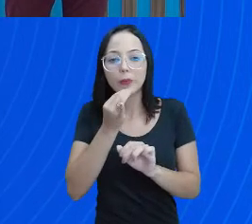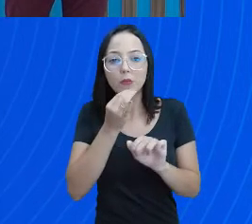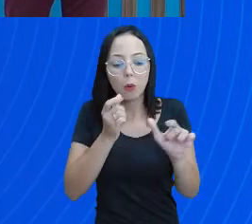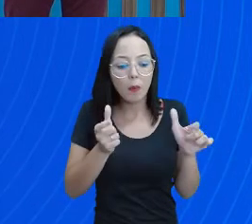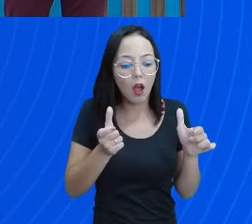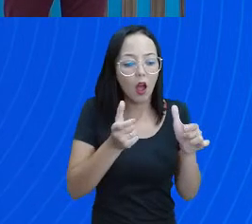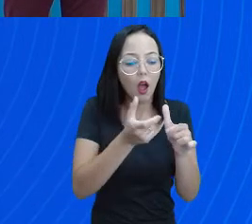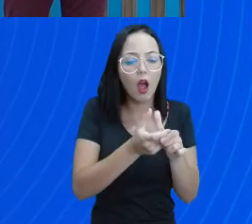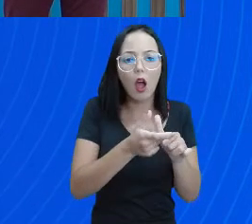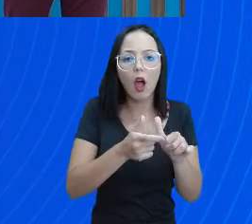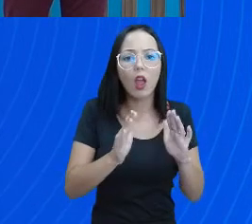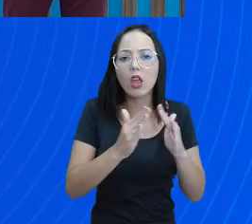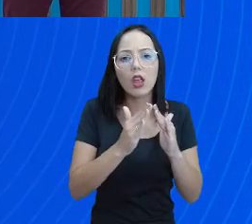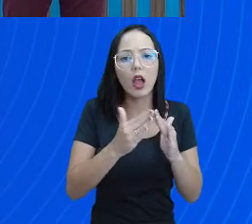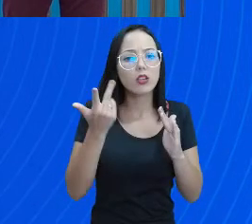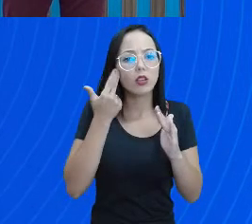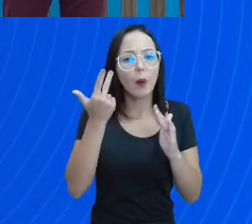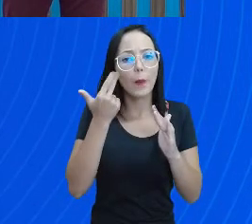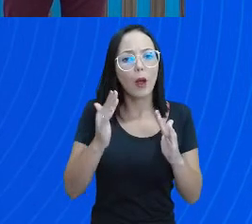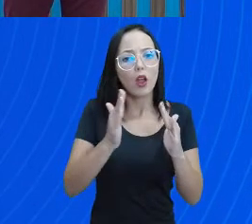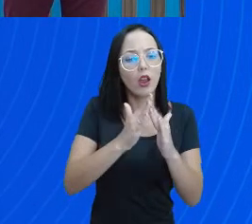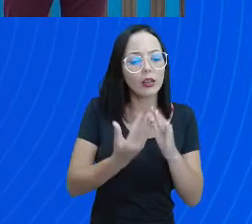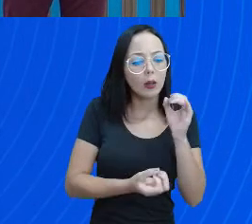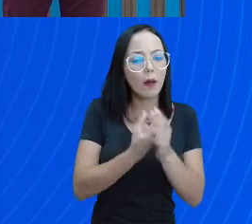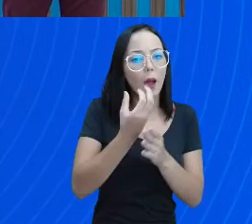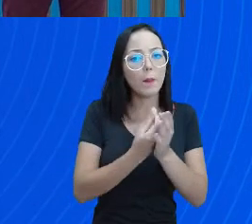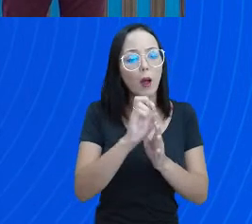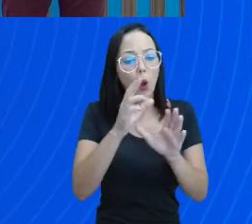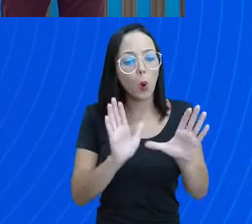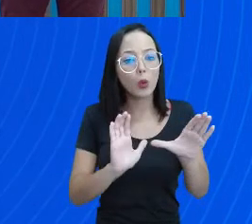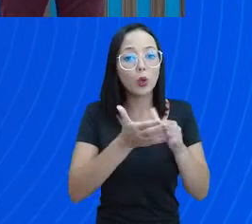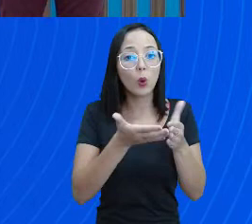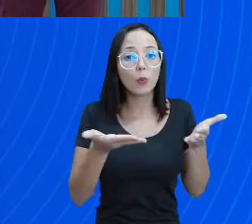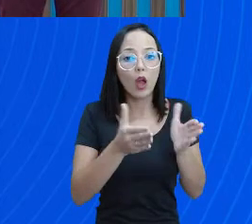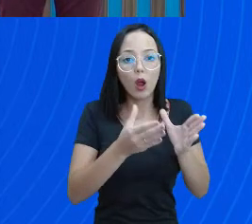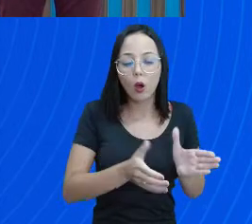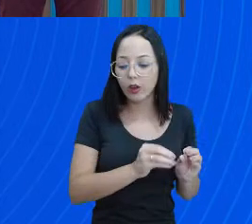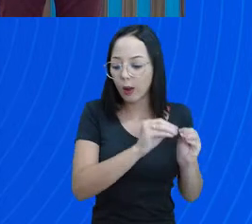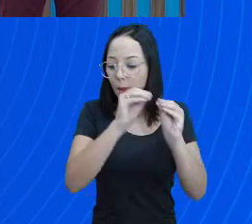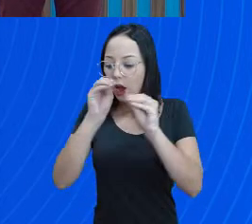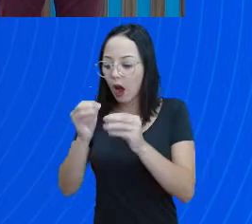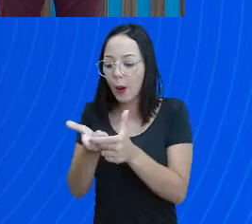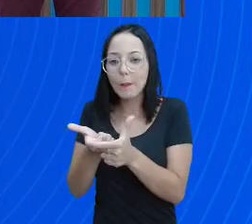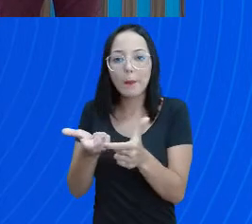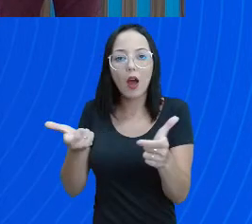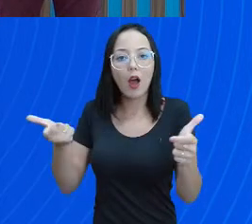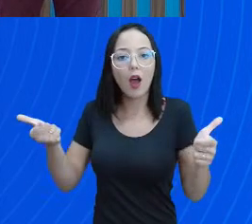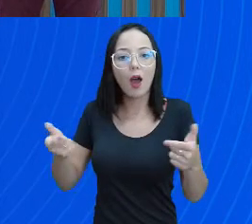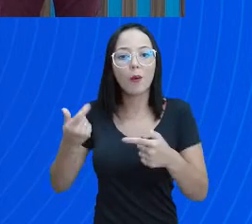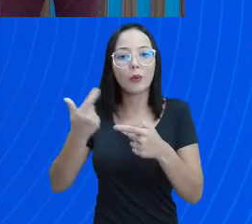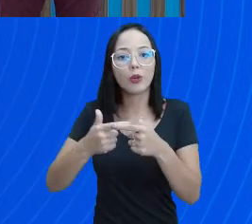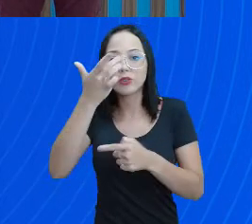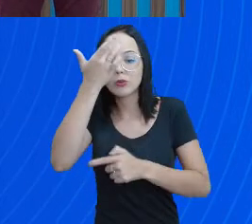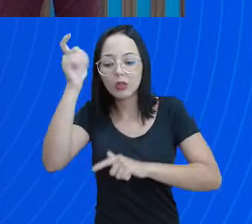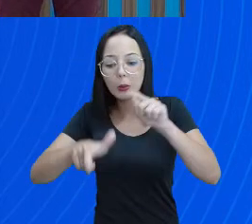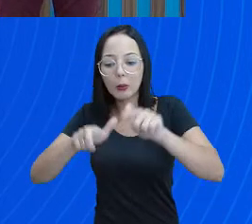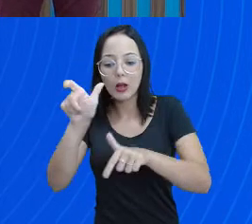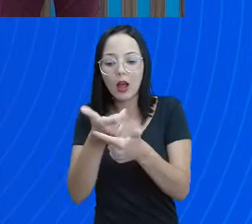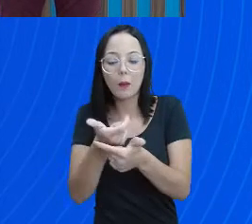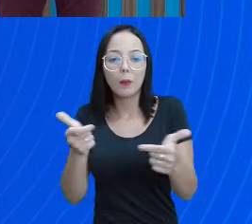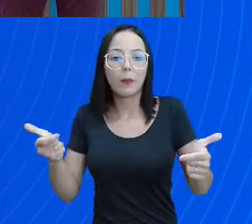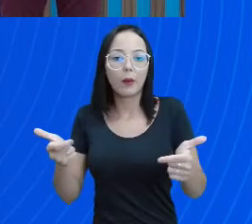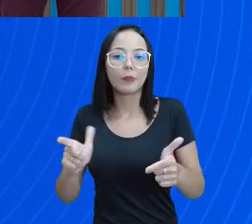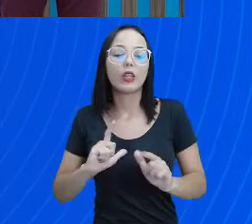produção doméstica, aquela produção caseira ou a produção em grupo, para uma produção de grande escala, porque a população começava a crescer e a gente